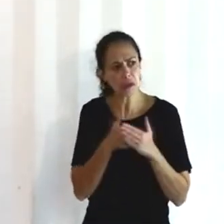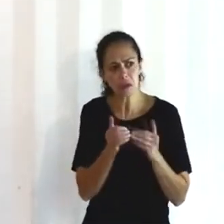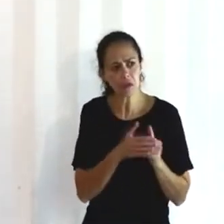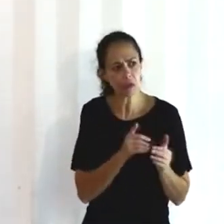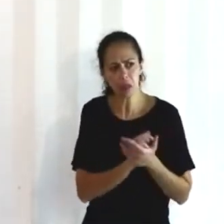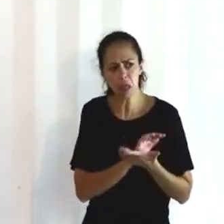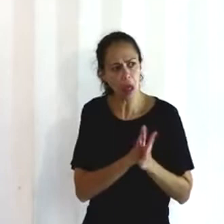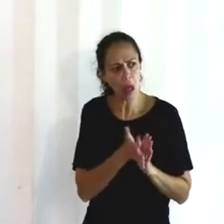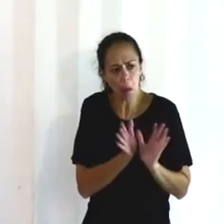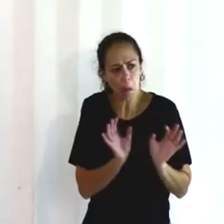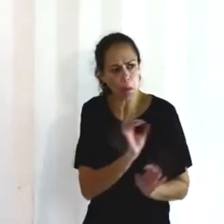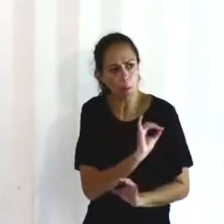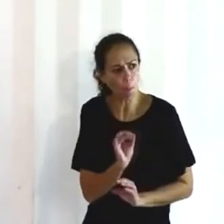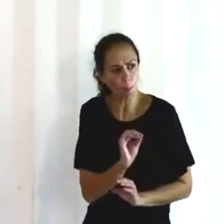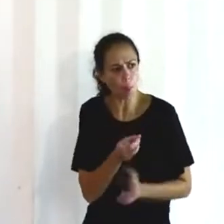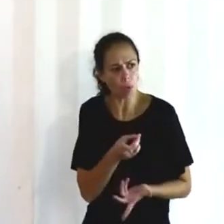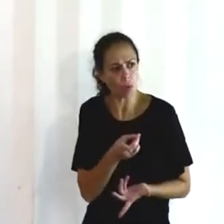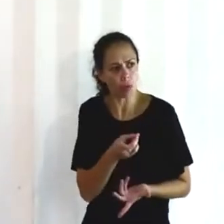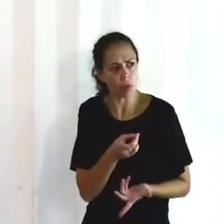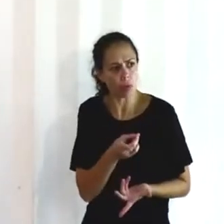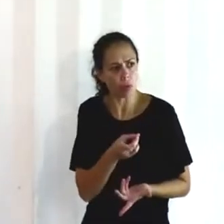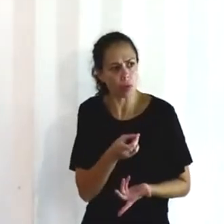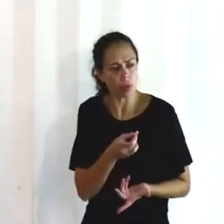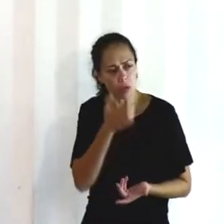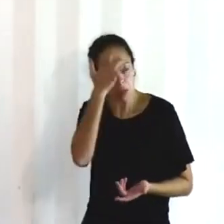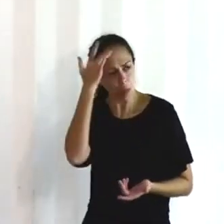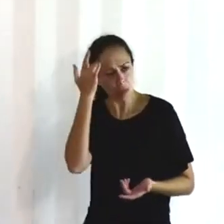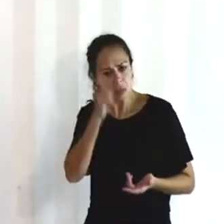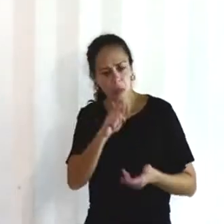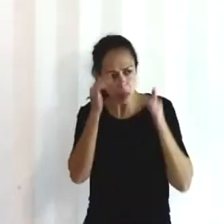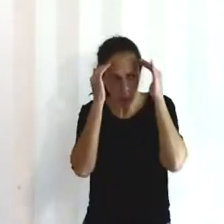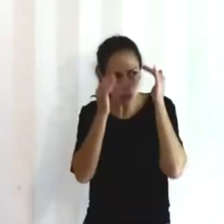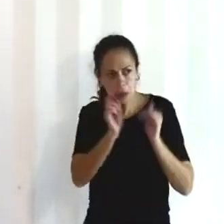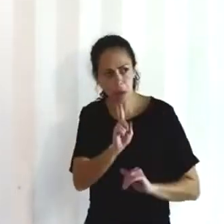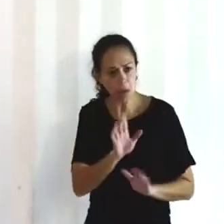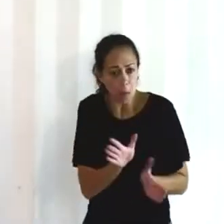A gente pensa que isso nunca acontece, né? Mas acontece sim.